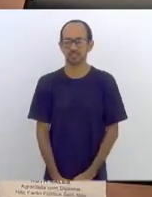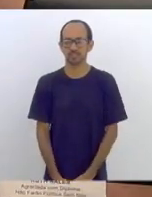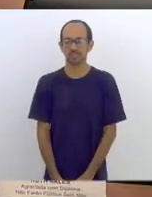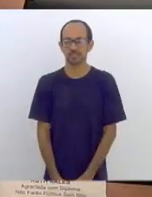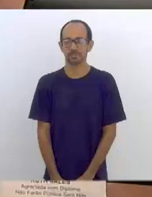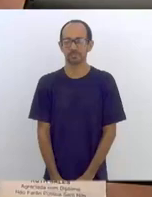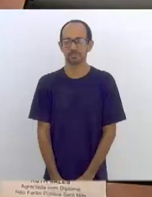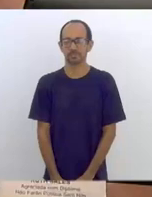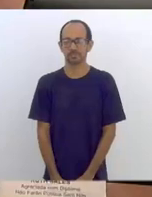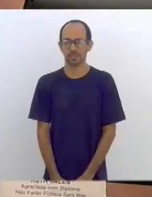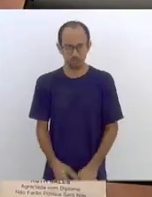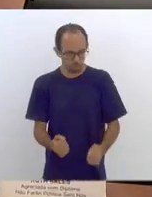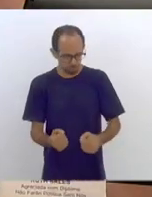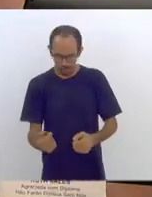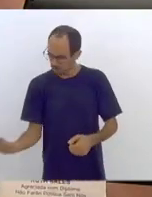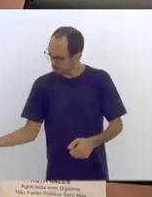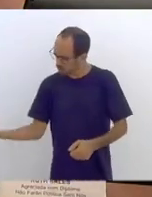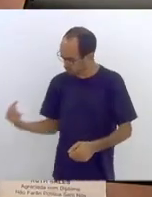Por favor.